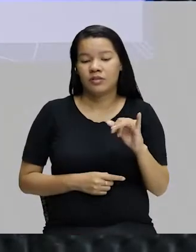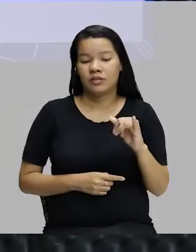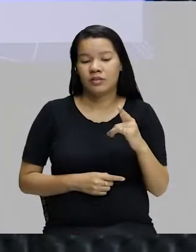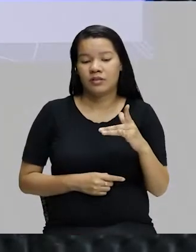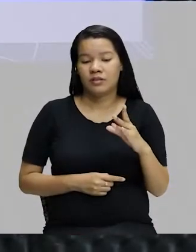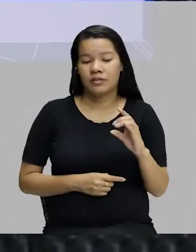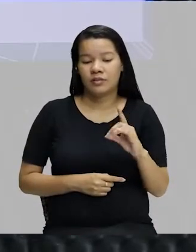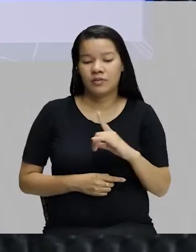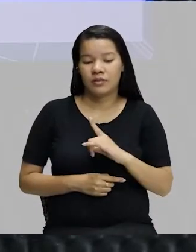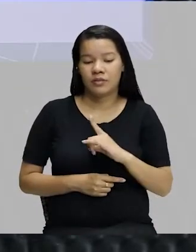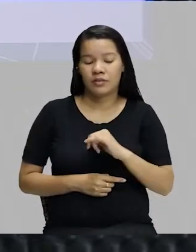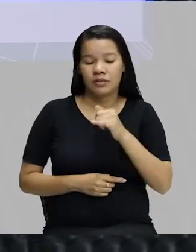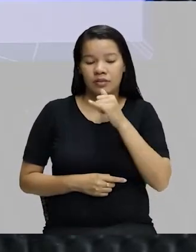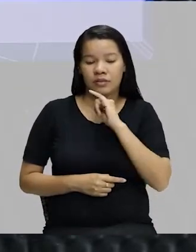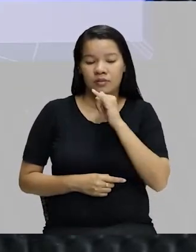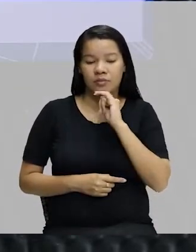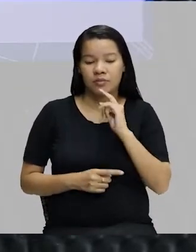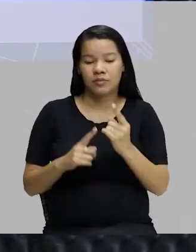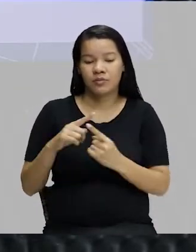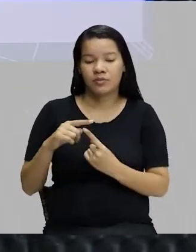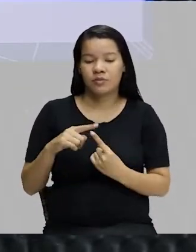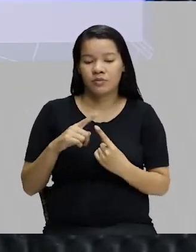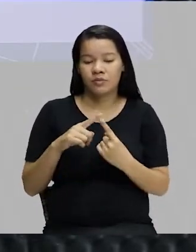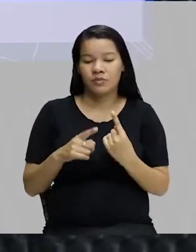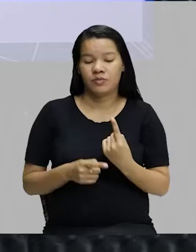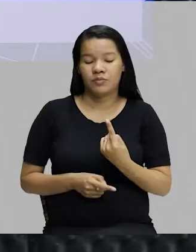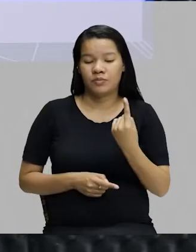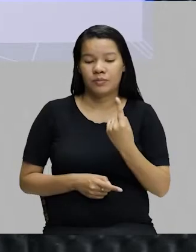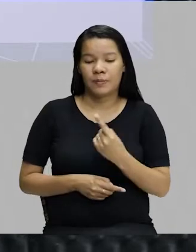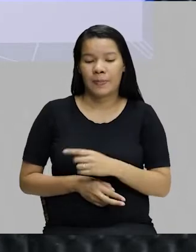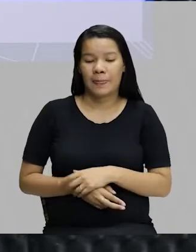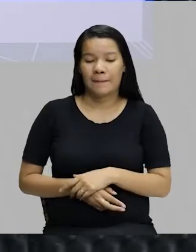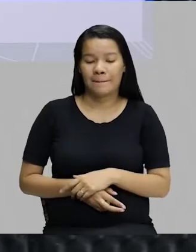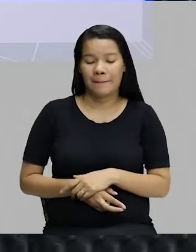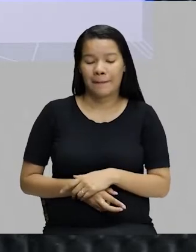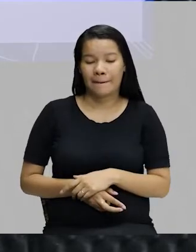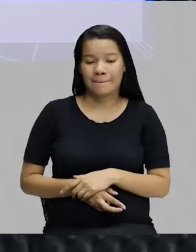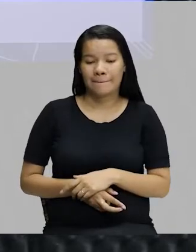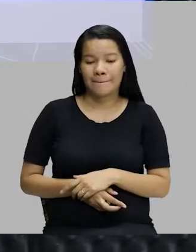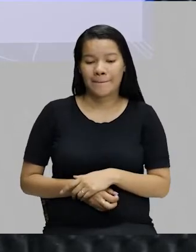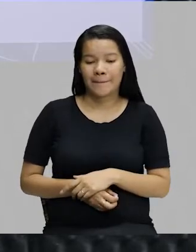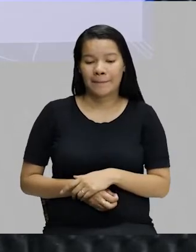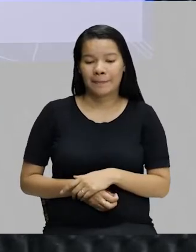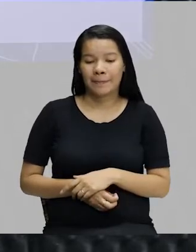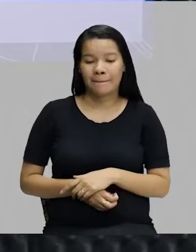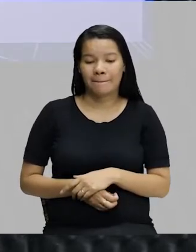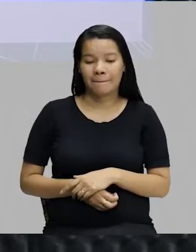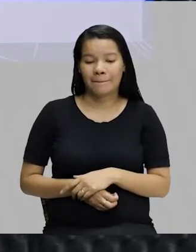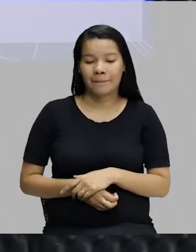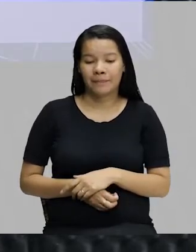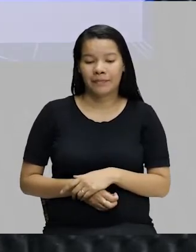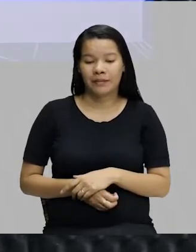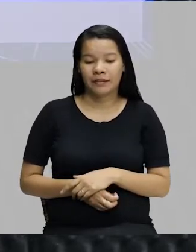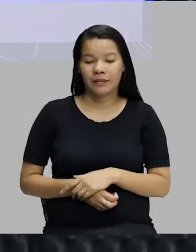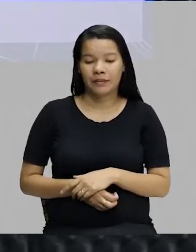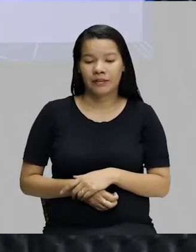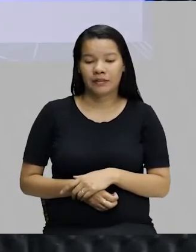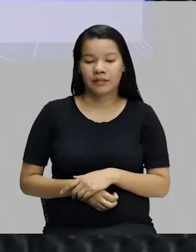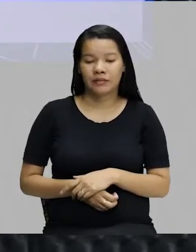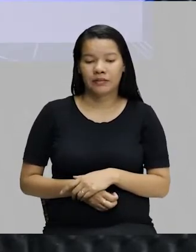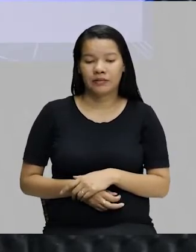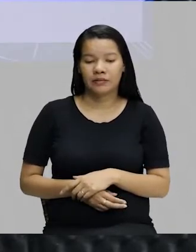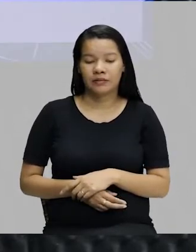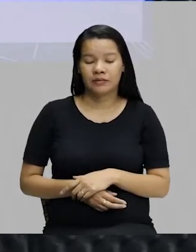sendo barrada por uma folha de papel, ou um metal, né? Ou então apenas o tecido.